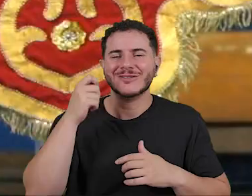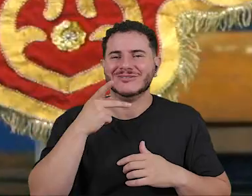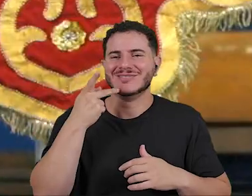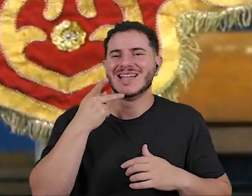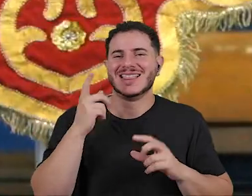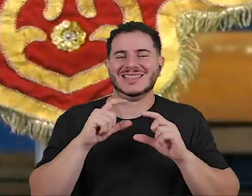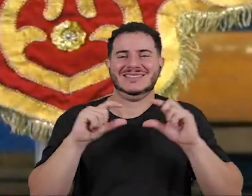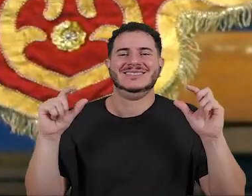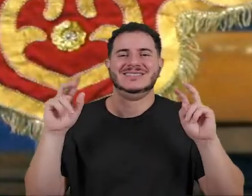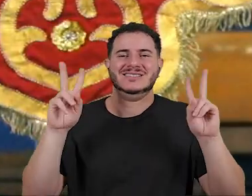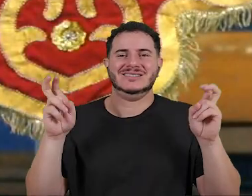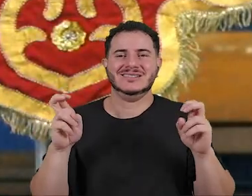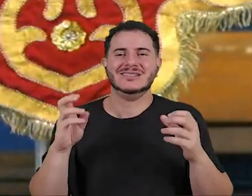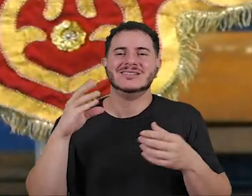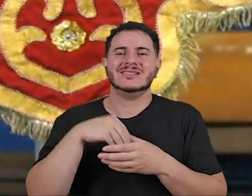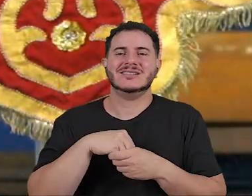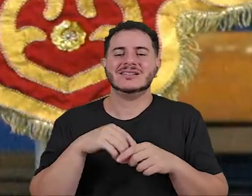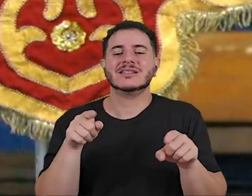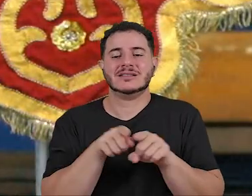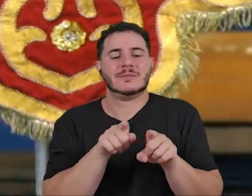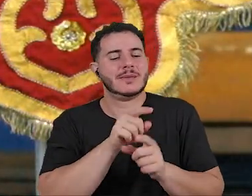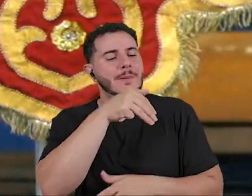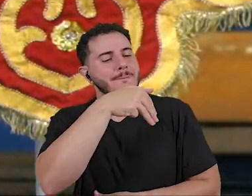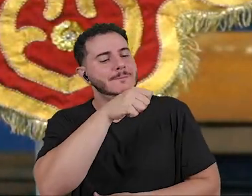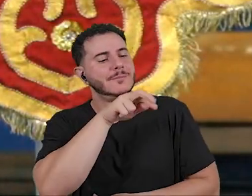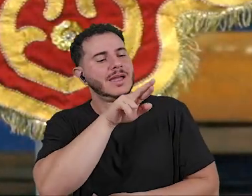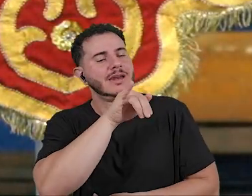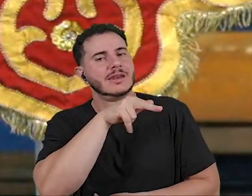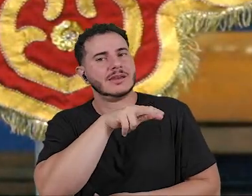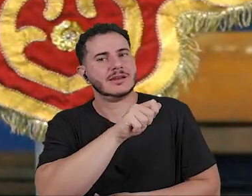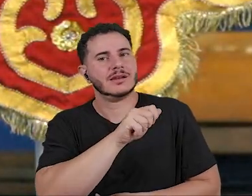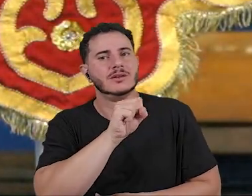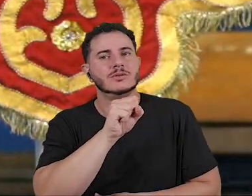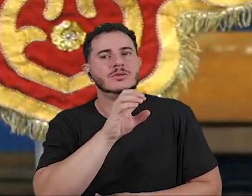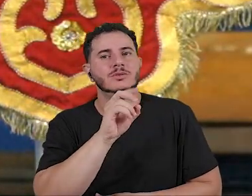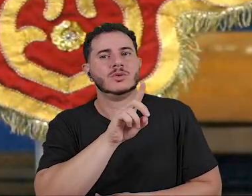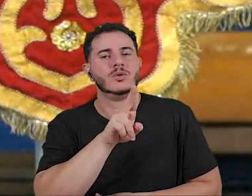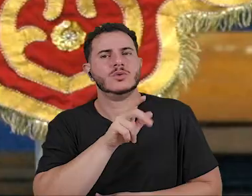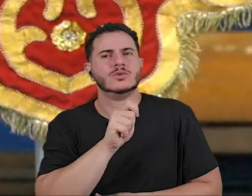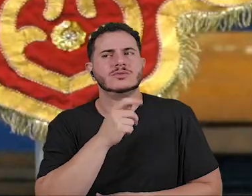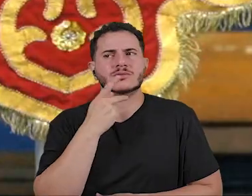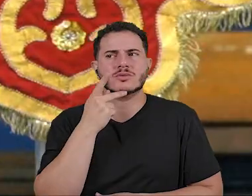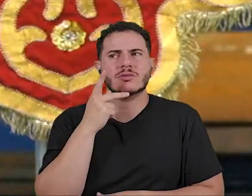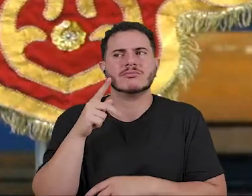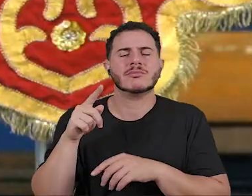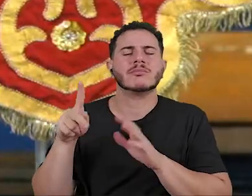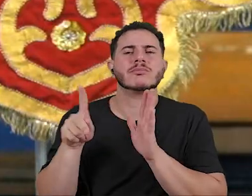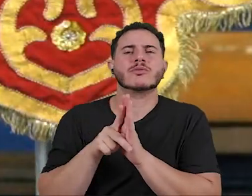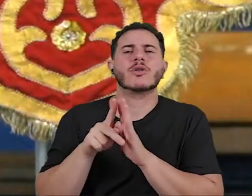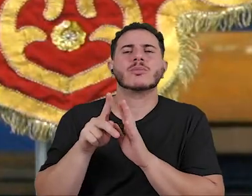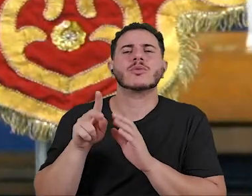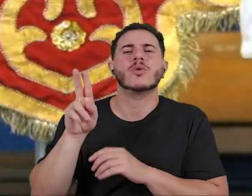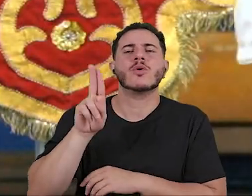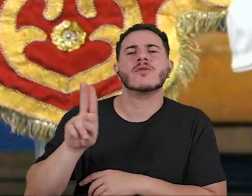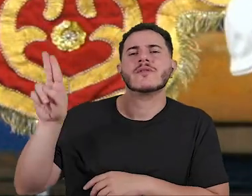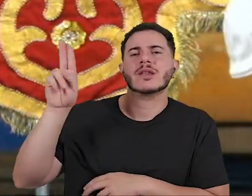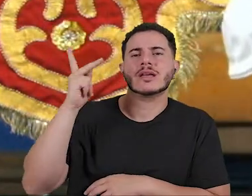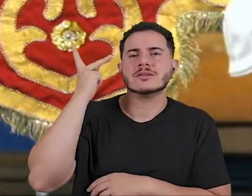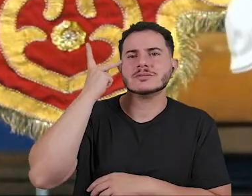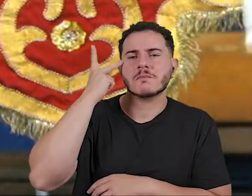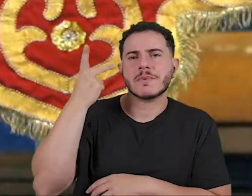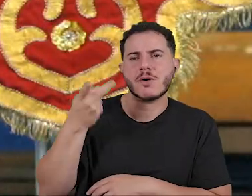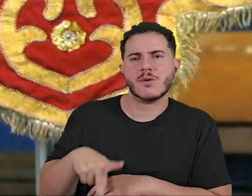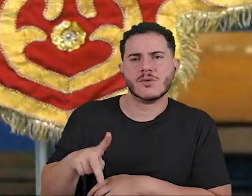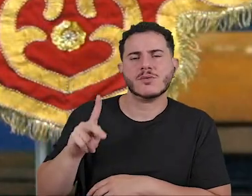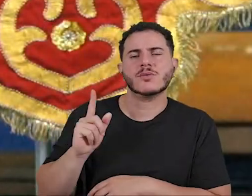uma professora daqui da Universidade de São Paulo, né, que ela é uma das que mais escreveram